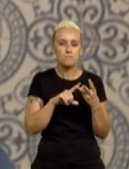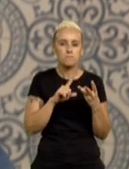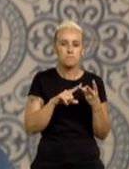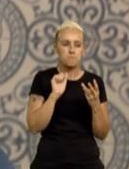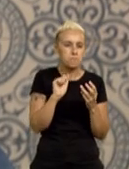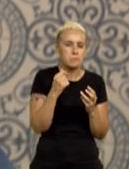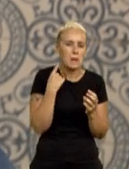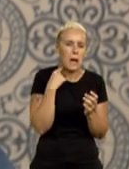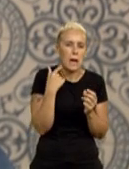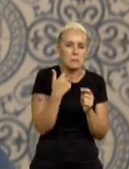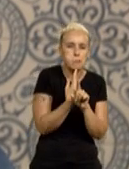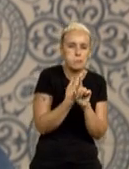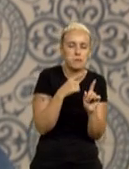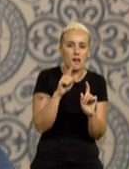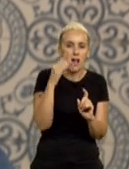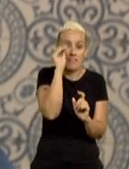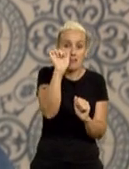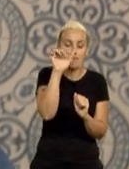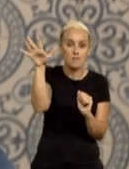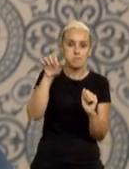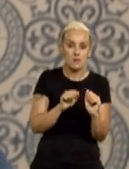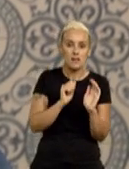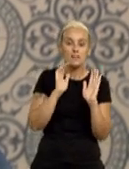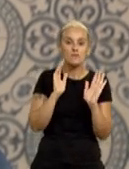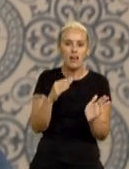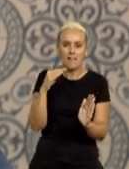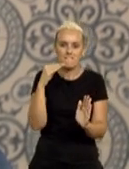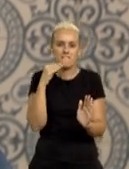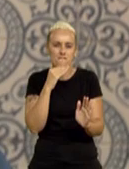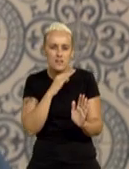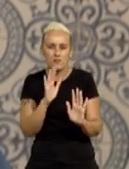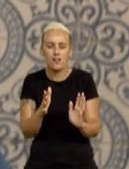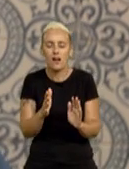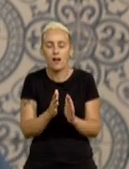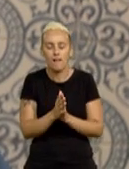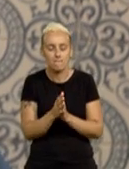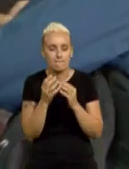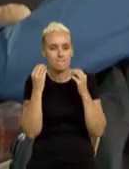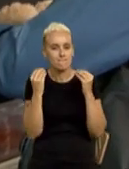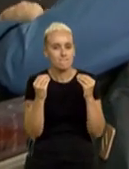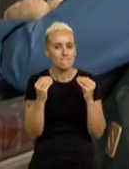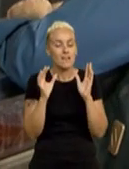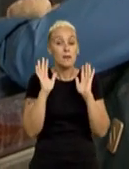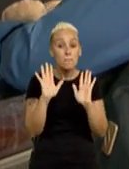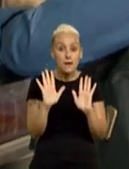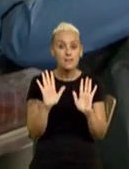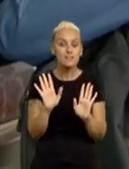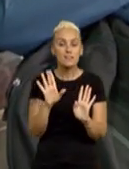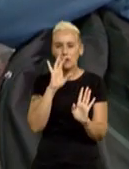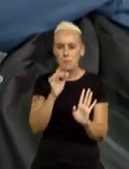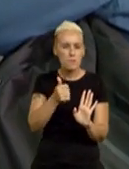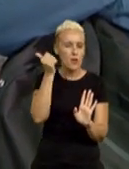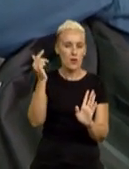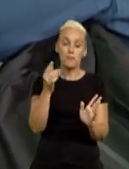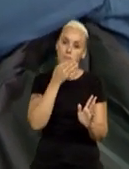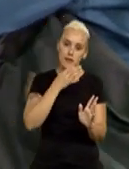com daquela que ela trazia de lá da terra, que já tinha apanhado geada. Ai, meu Deus! Mas o melhor ainda disto,